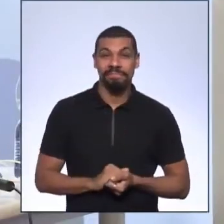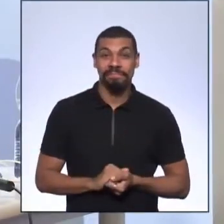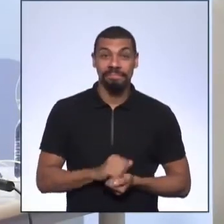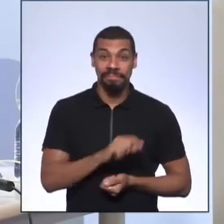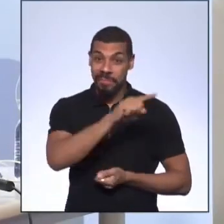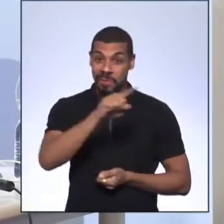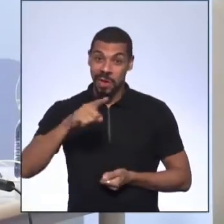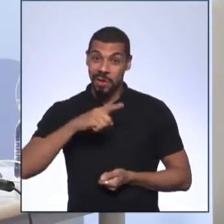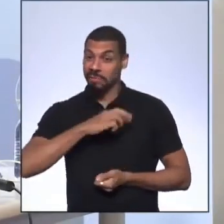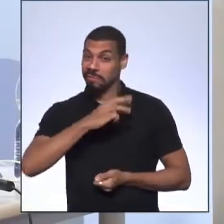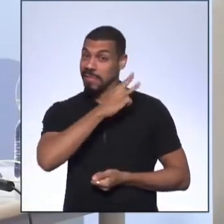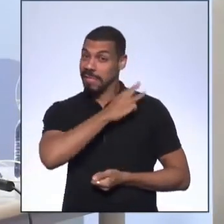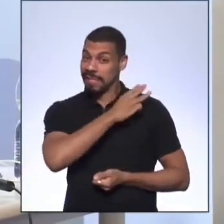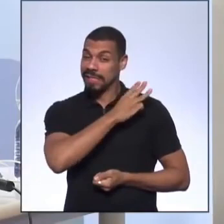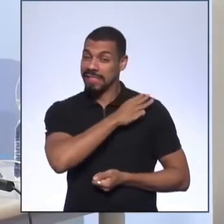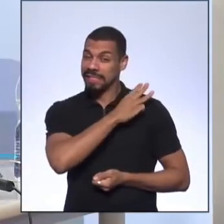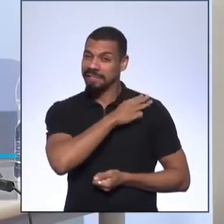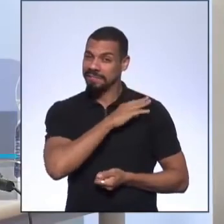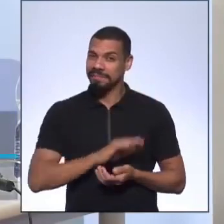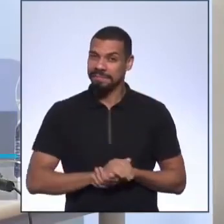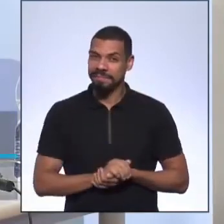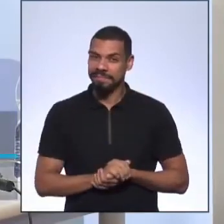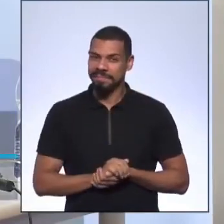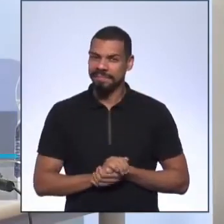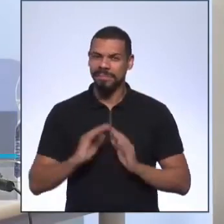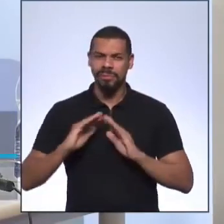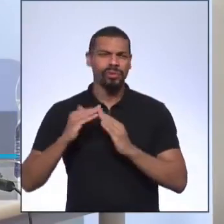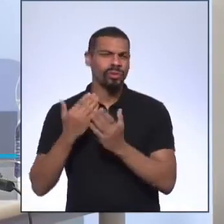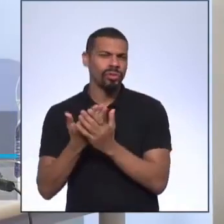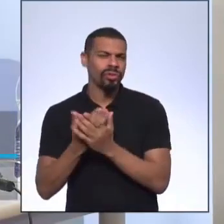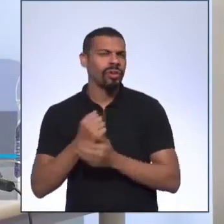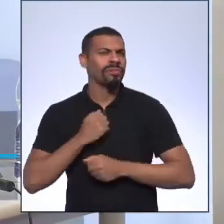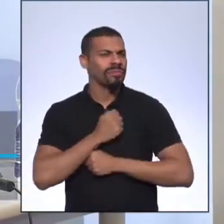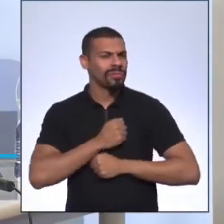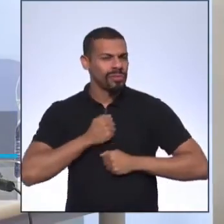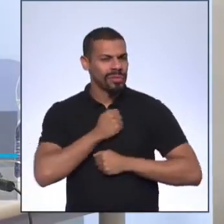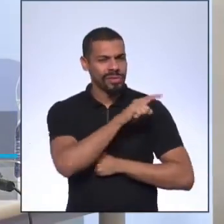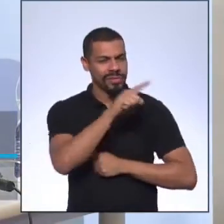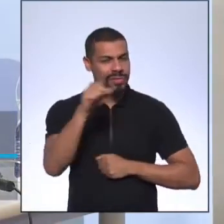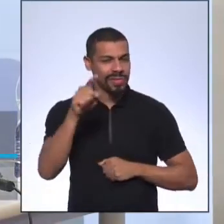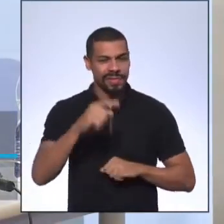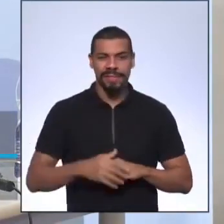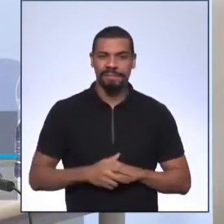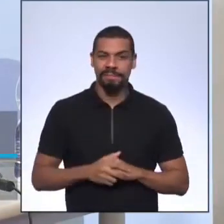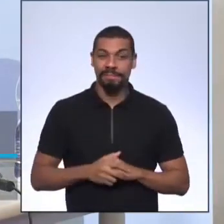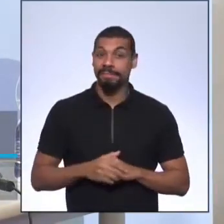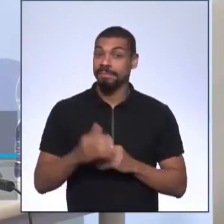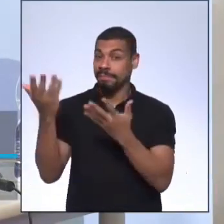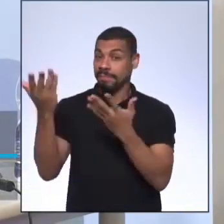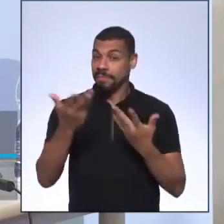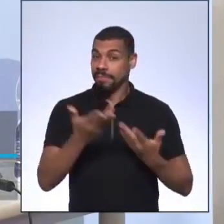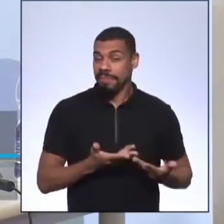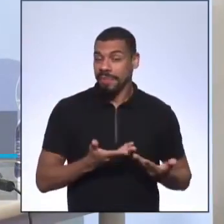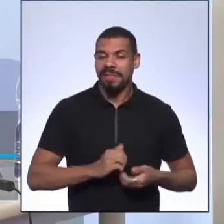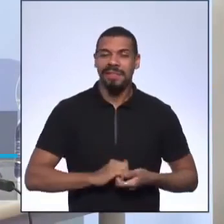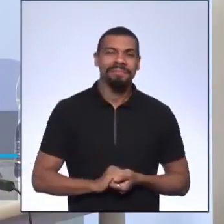Galera aí do terceirão do João Amos Comênio, saudade de todo mundo e bem-vindos aí para a